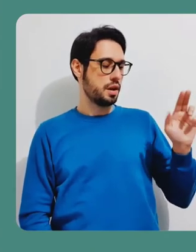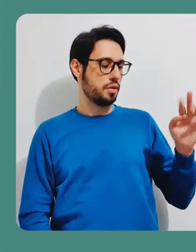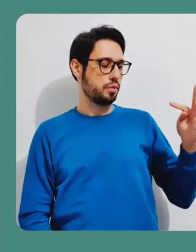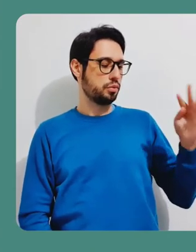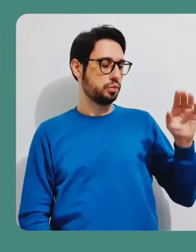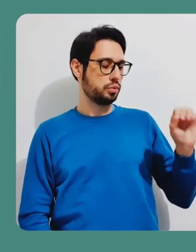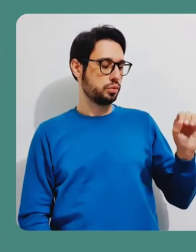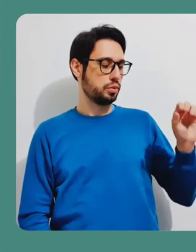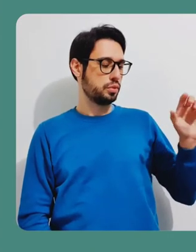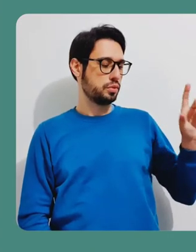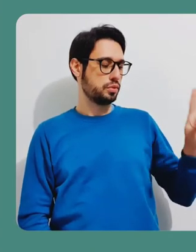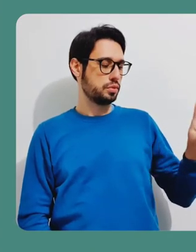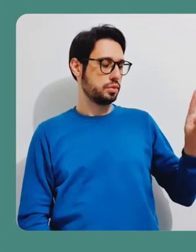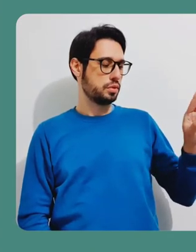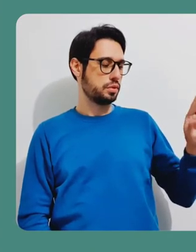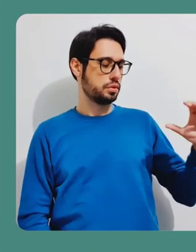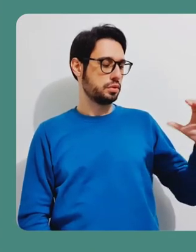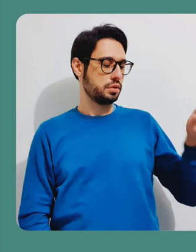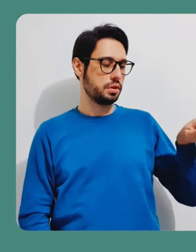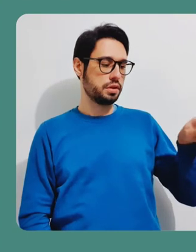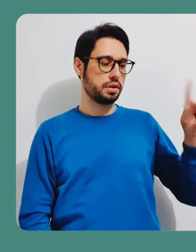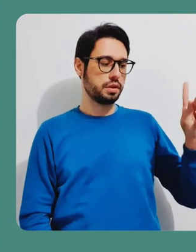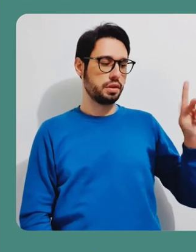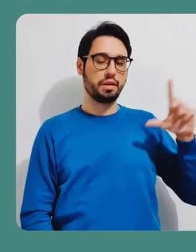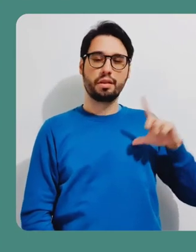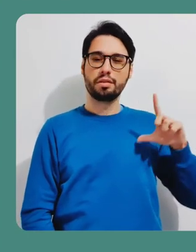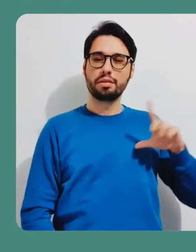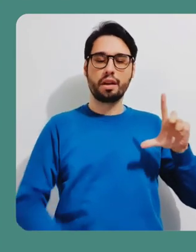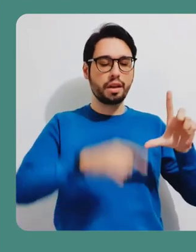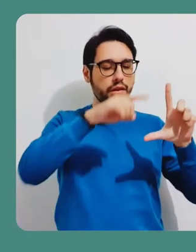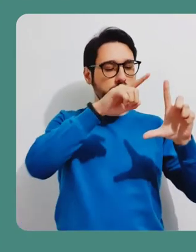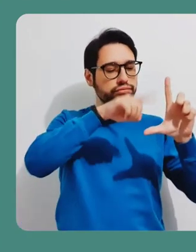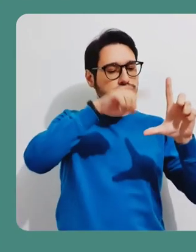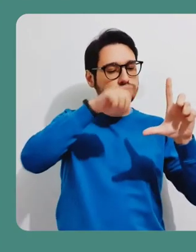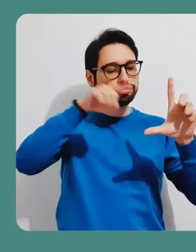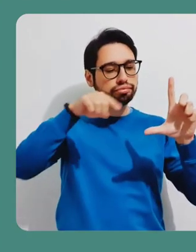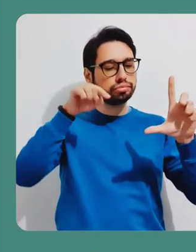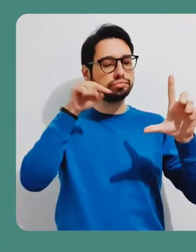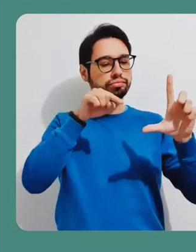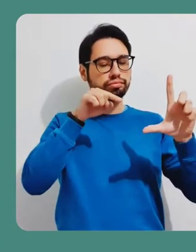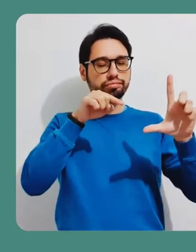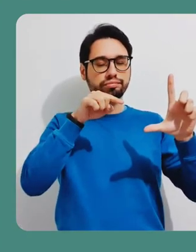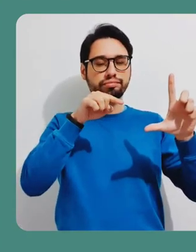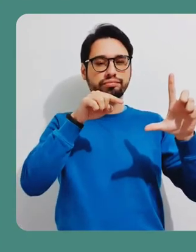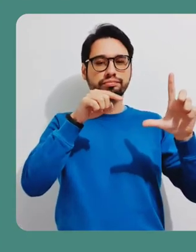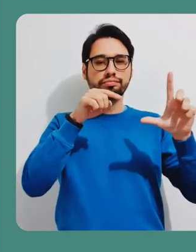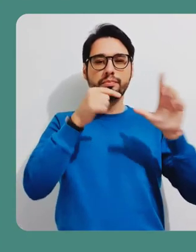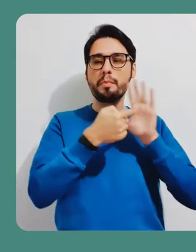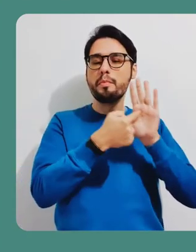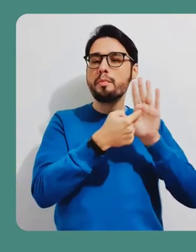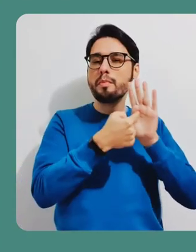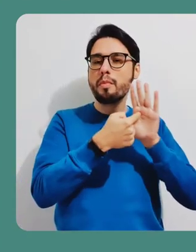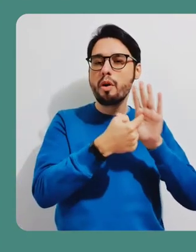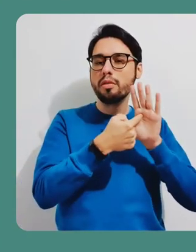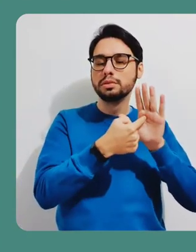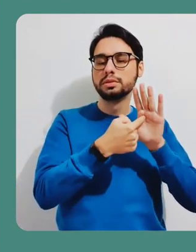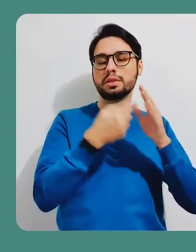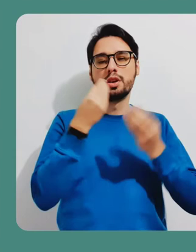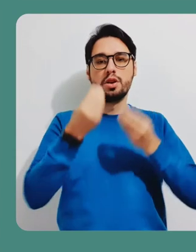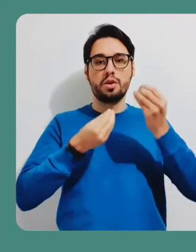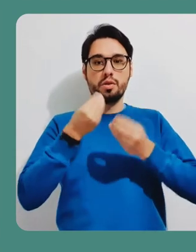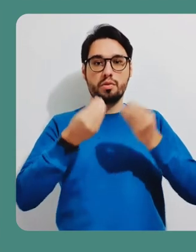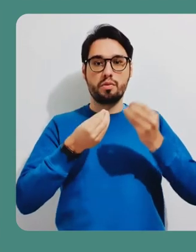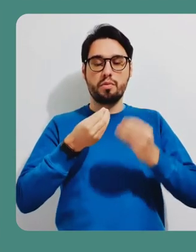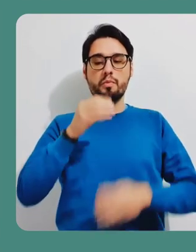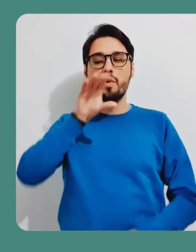e selecione a opção alto duplo ó e o que significa esse gráfico esse gráfico me diz que